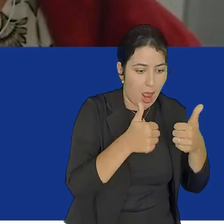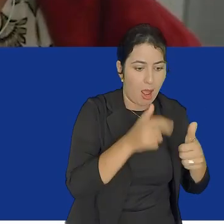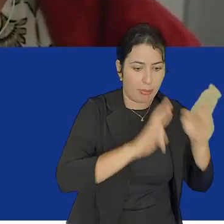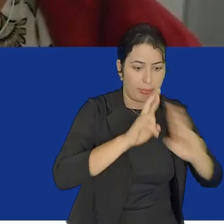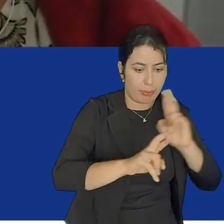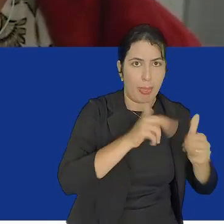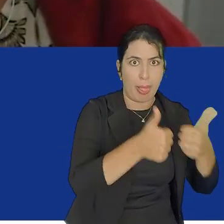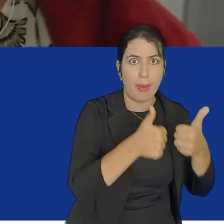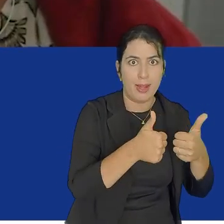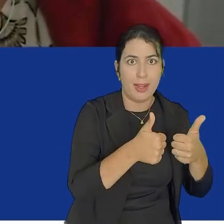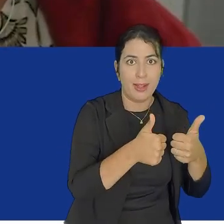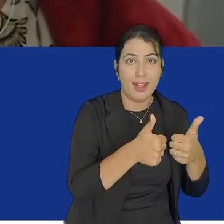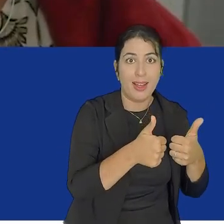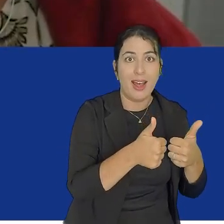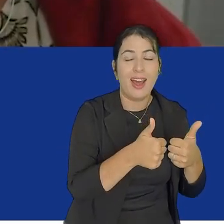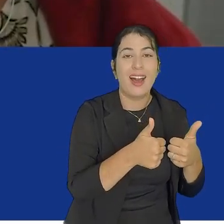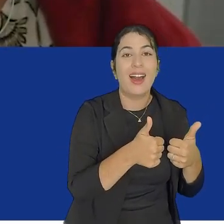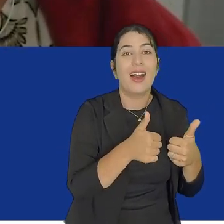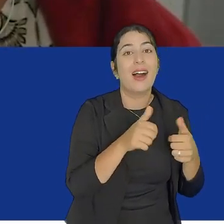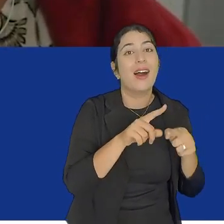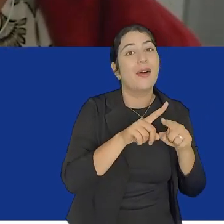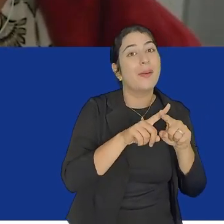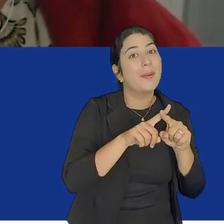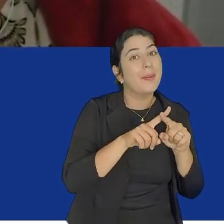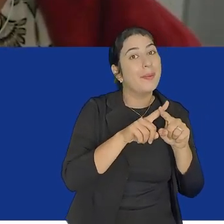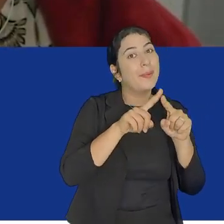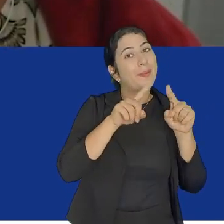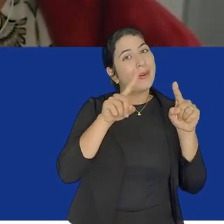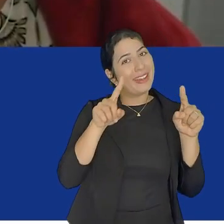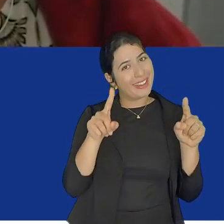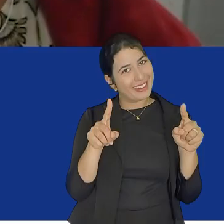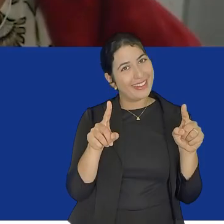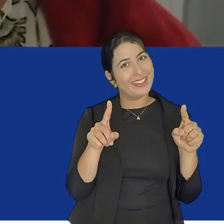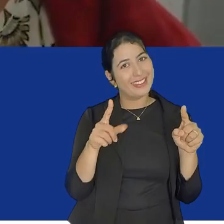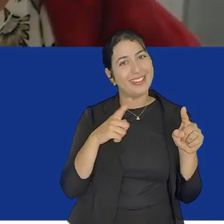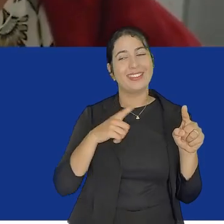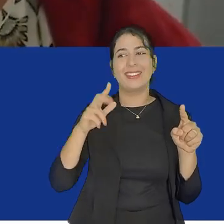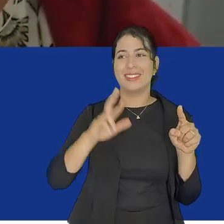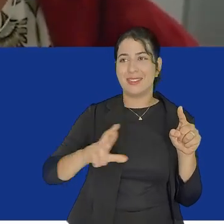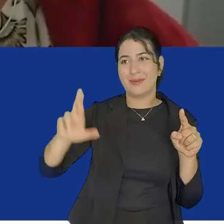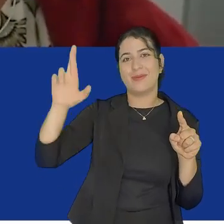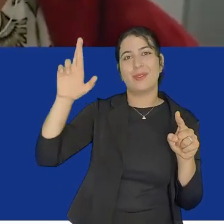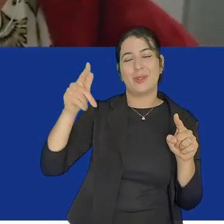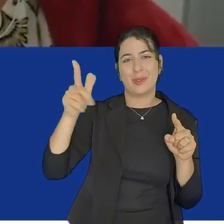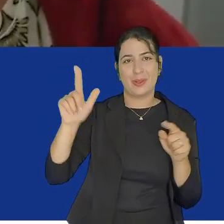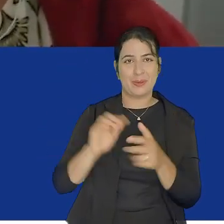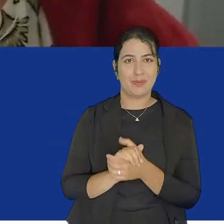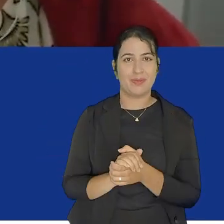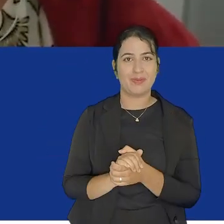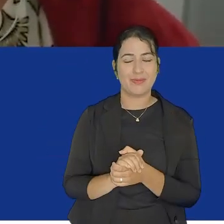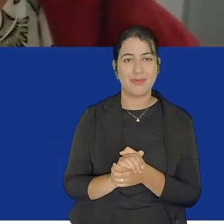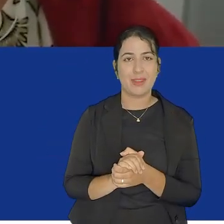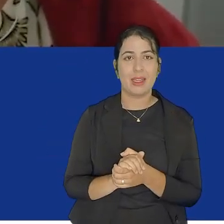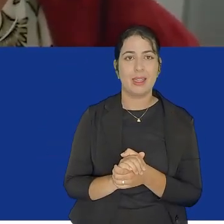resultados. E, claro, na estrutura judiciária, a gente tem lideranças que vêm por concurso e que não é só por isso, né?